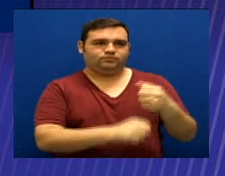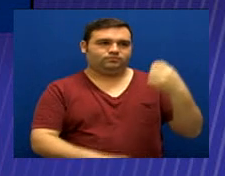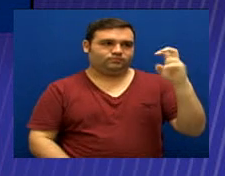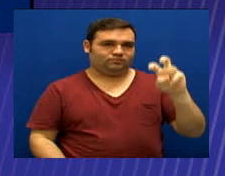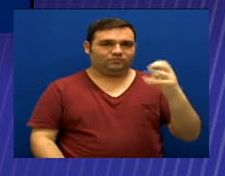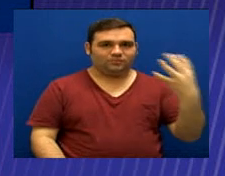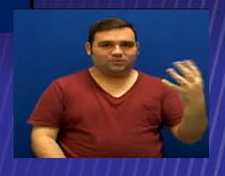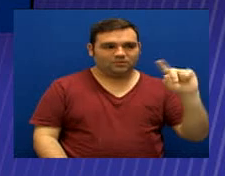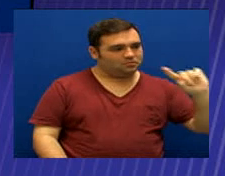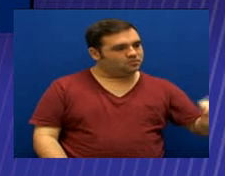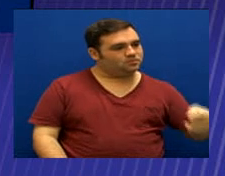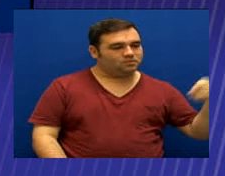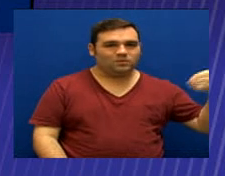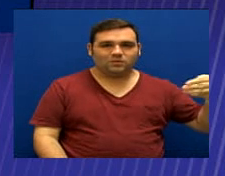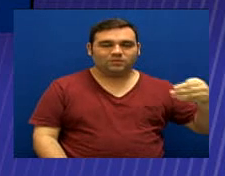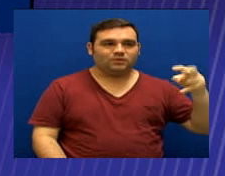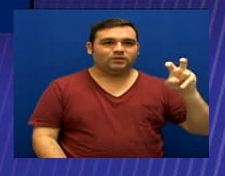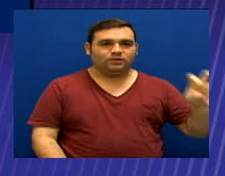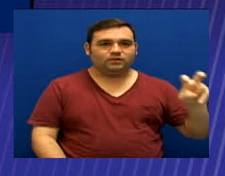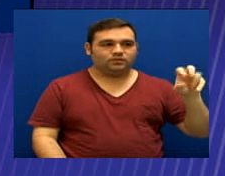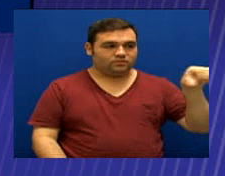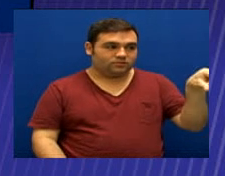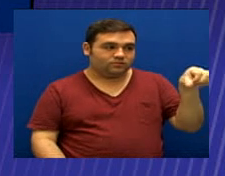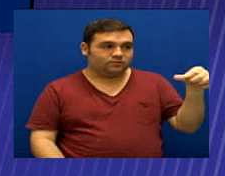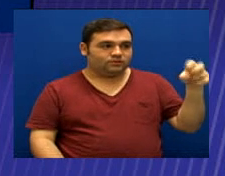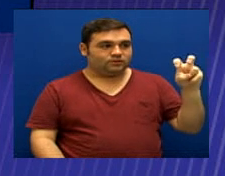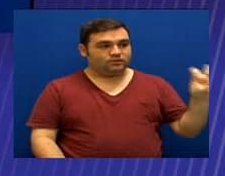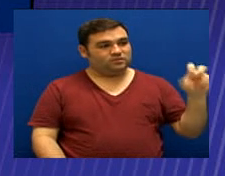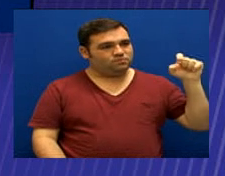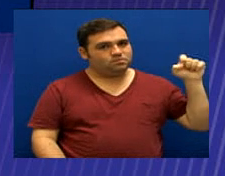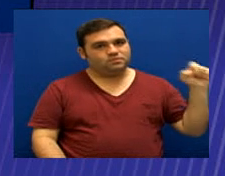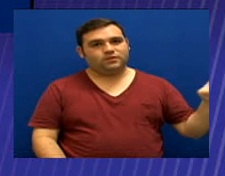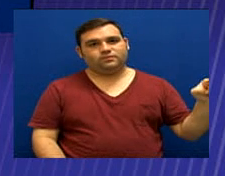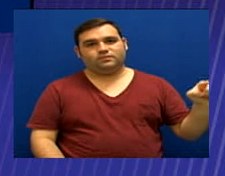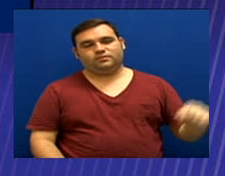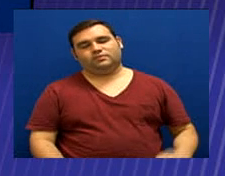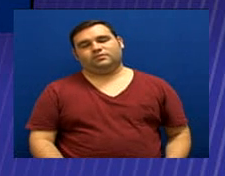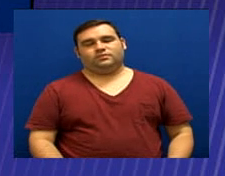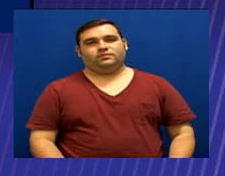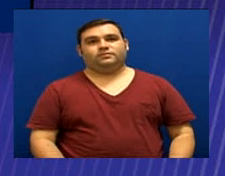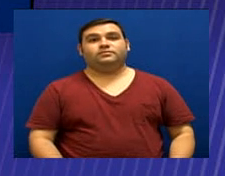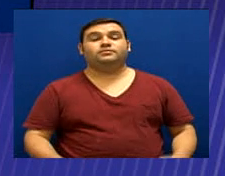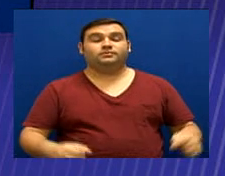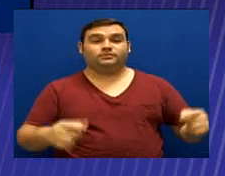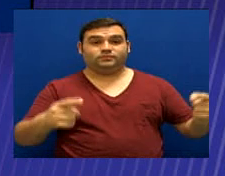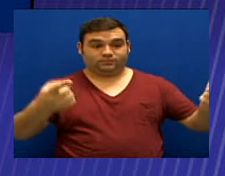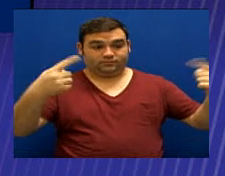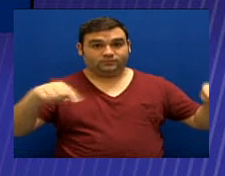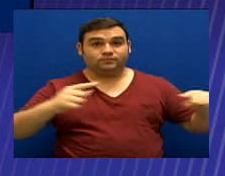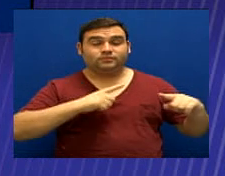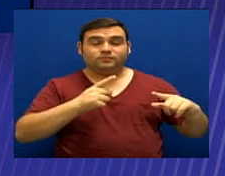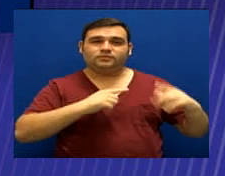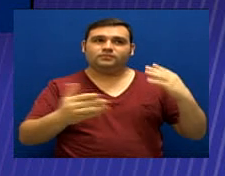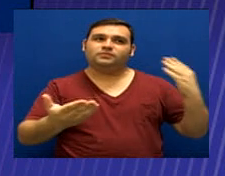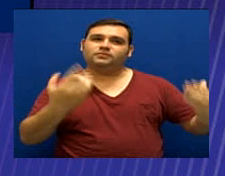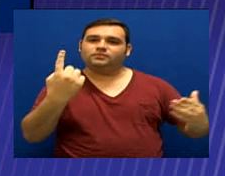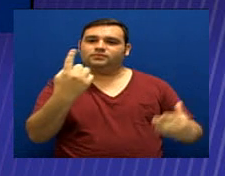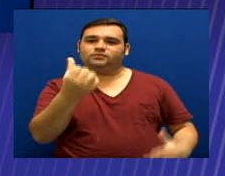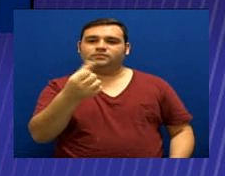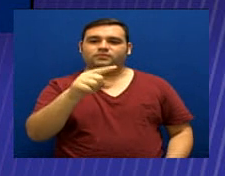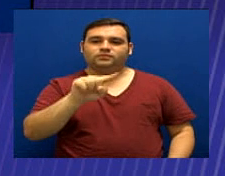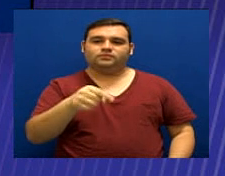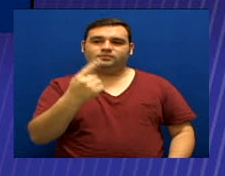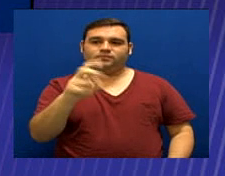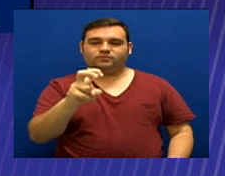54 milhões quinhentos e noventa e cinco mil com a variação da arrecadação 1615 da